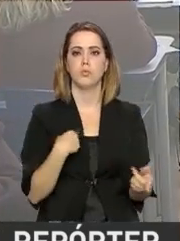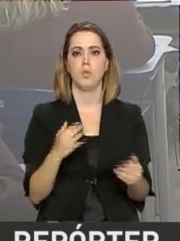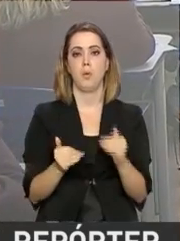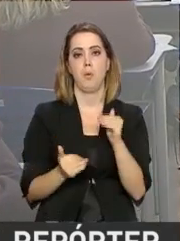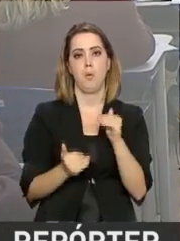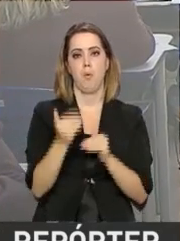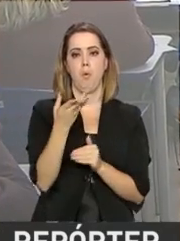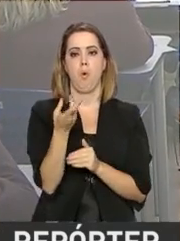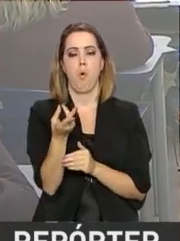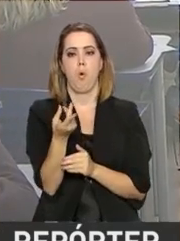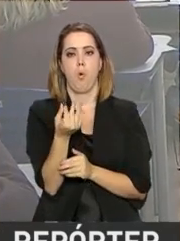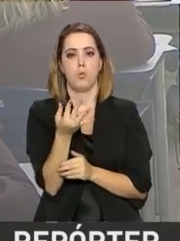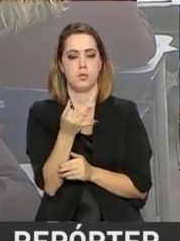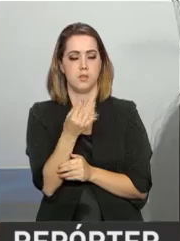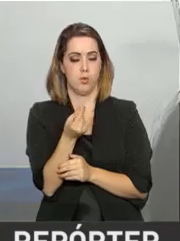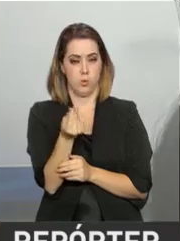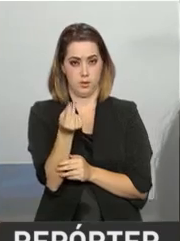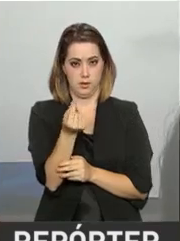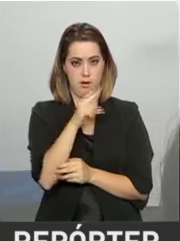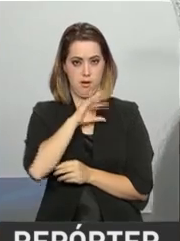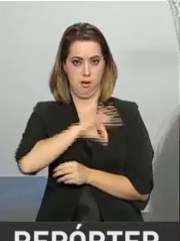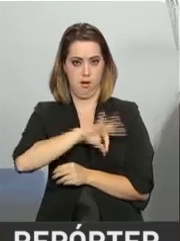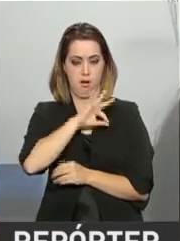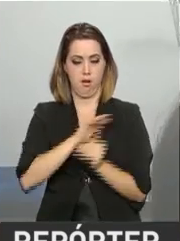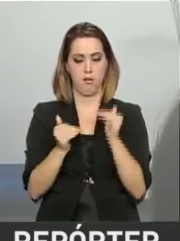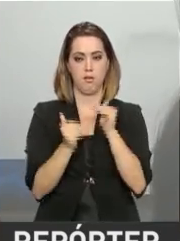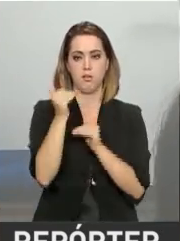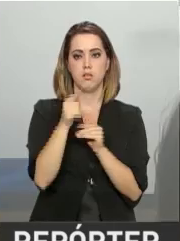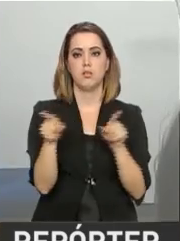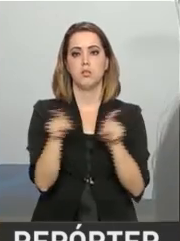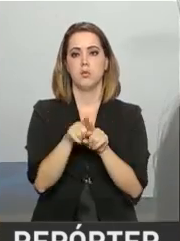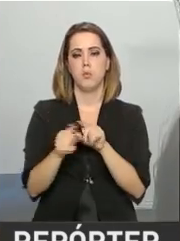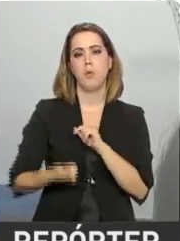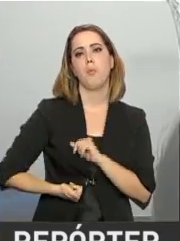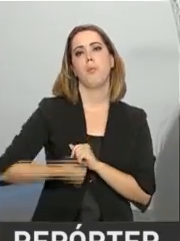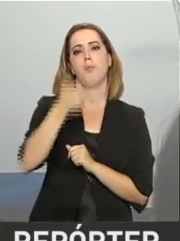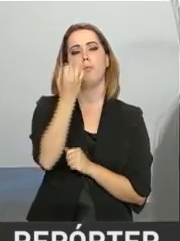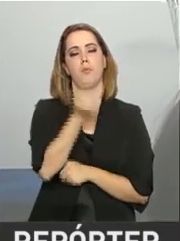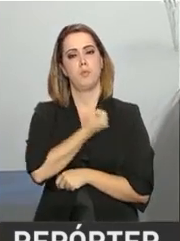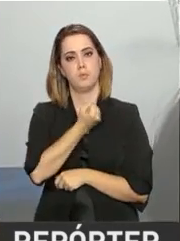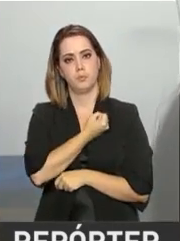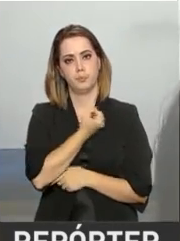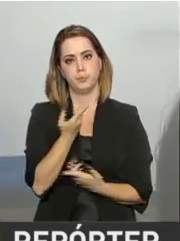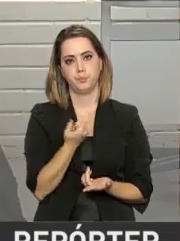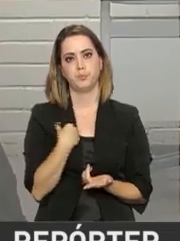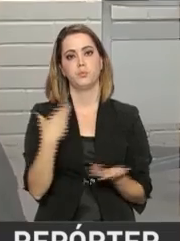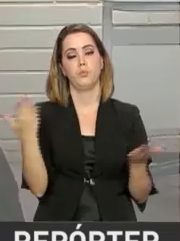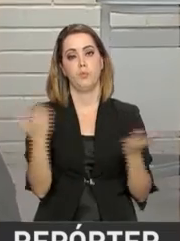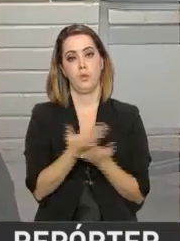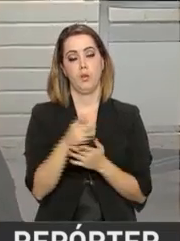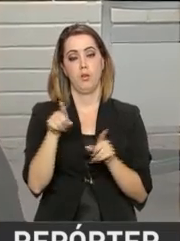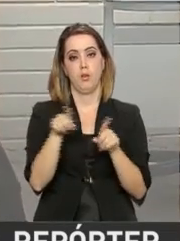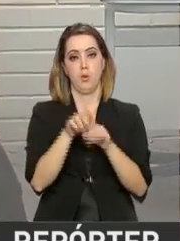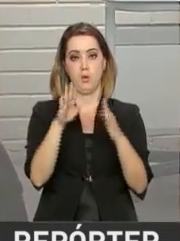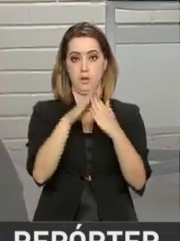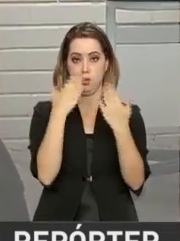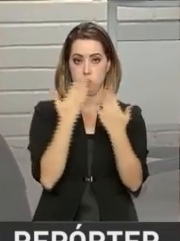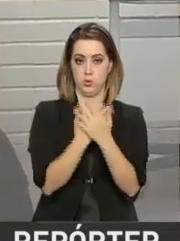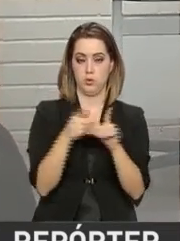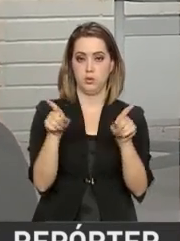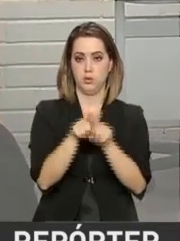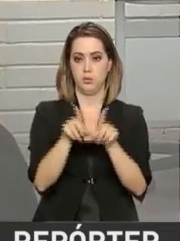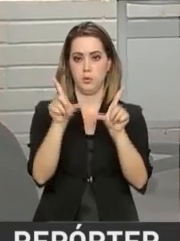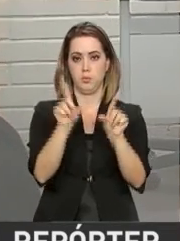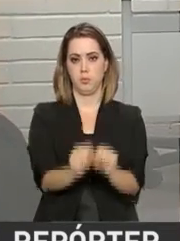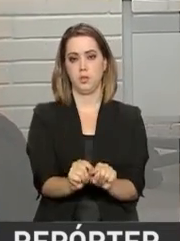tamanho da escola fez diferença as maiores médias foram registradas nas menores escolas a formação dos professores